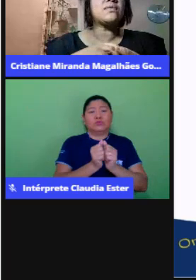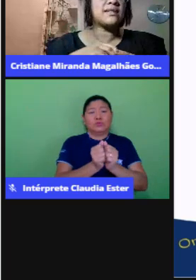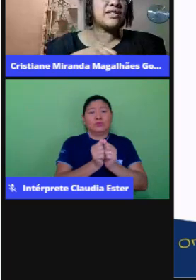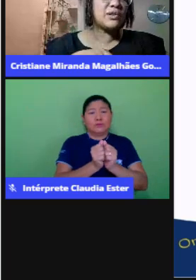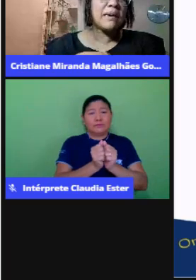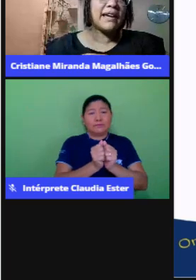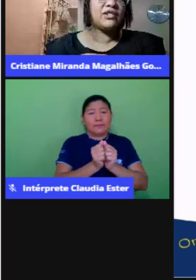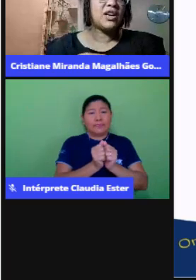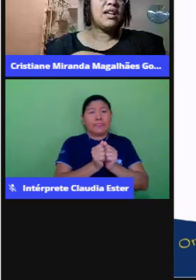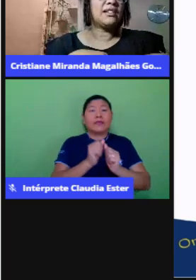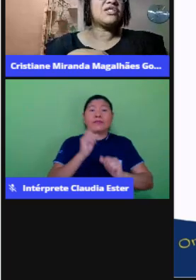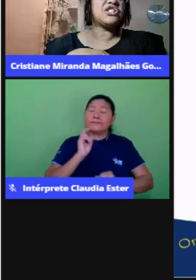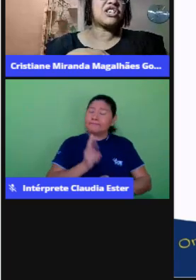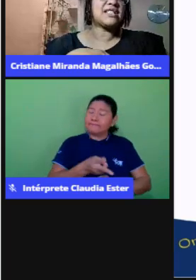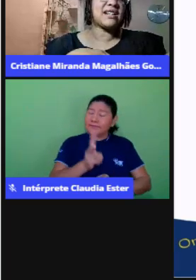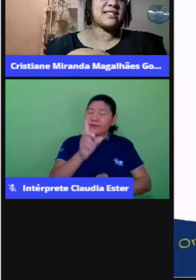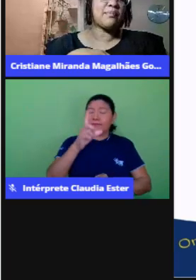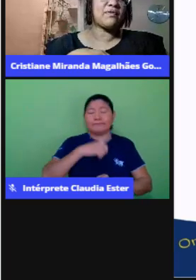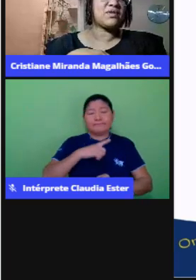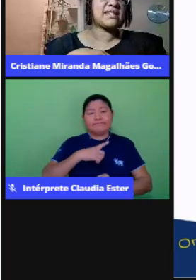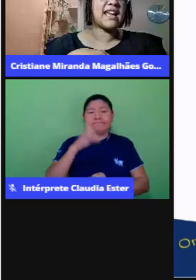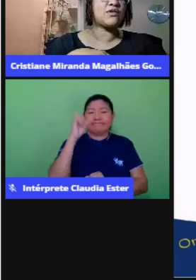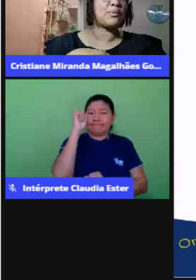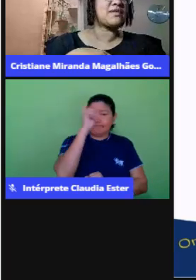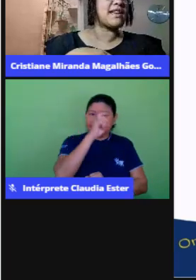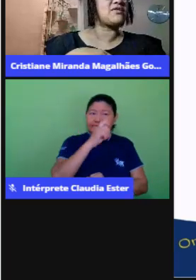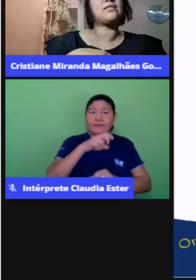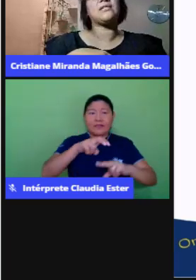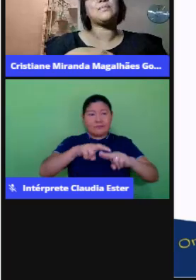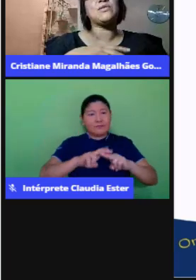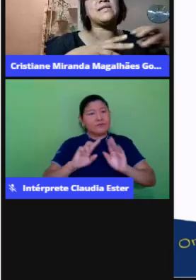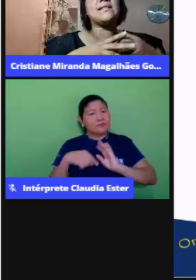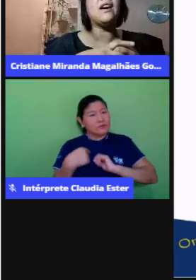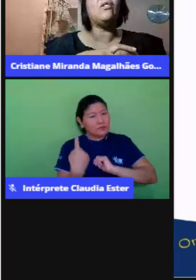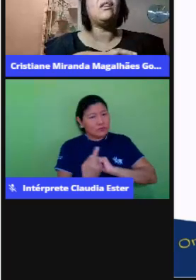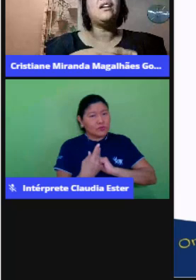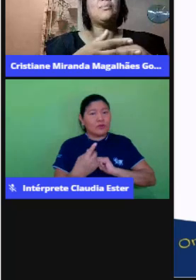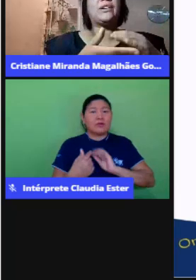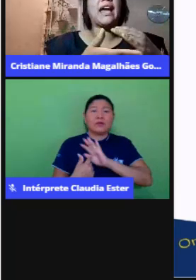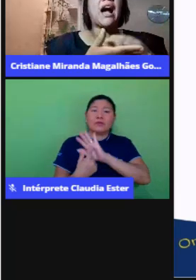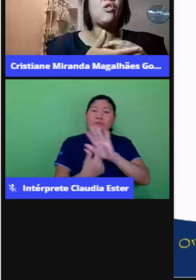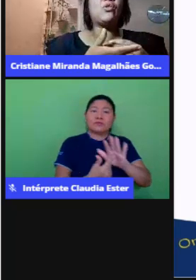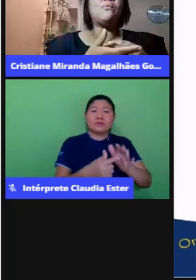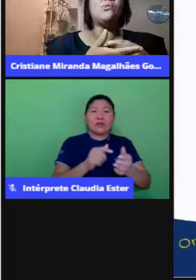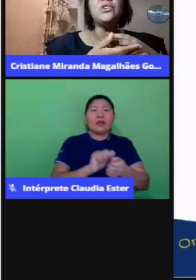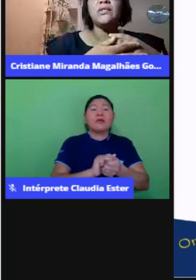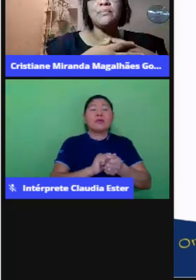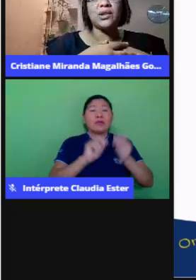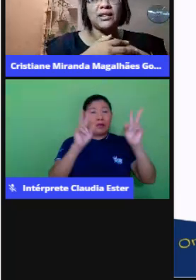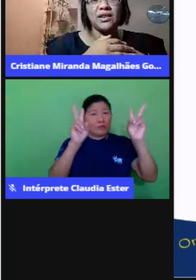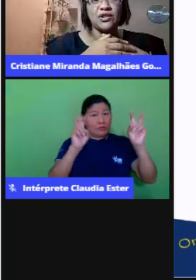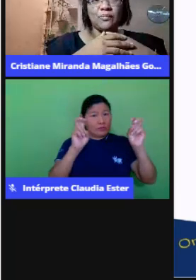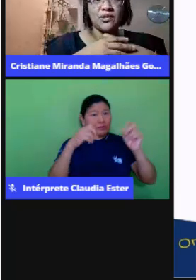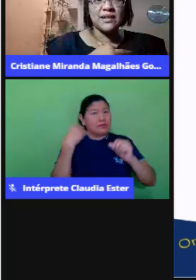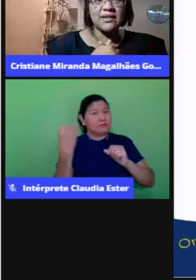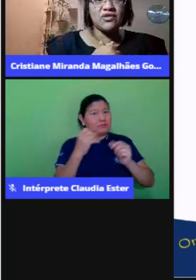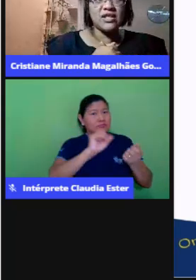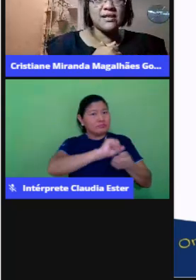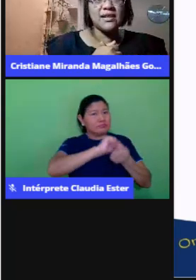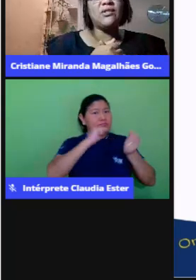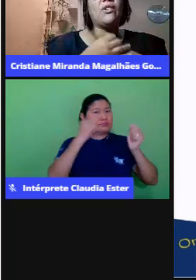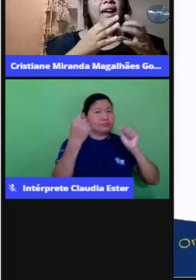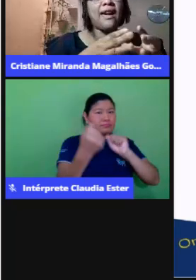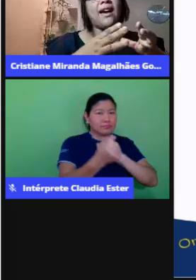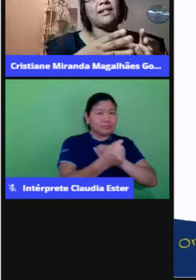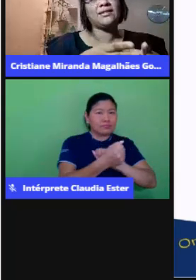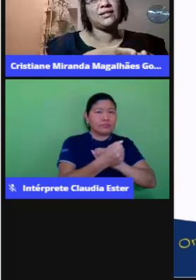acontecem constantemente. Então, a gente quis trazer para vocês o processo de transposição, porque é algo muito importante no processo